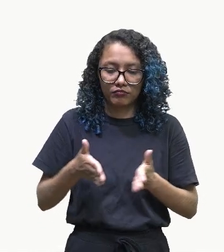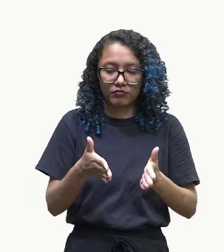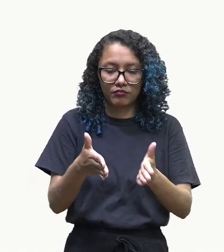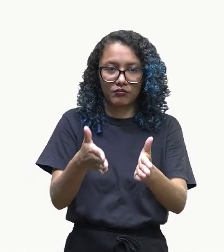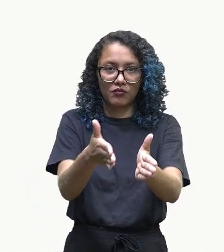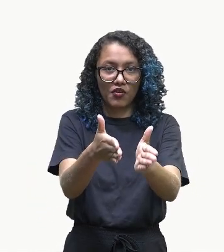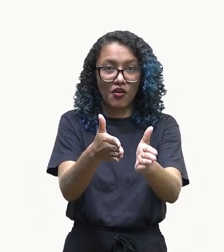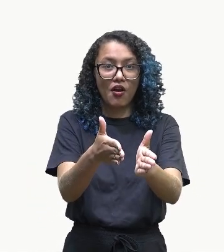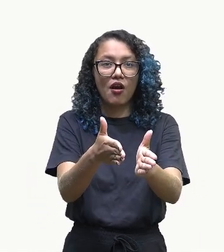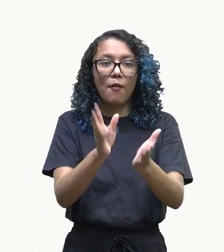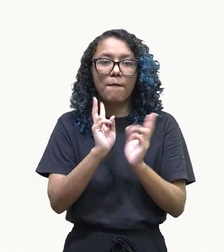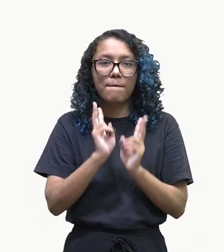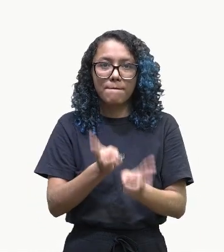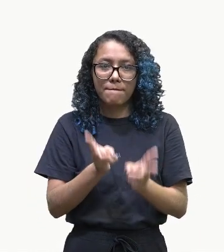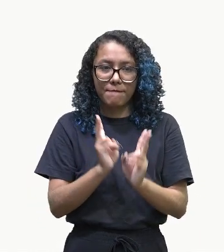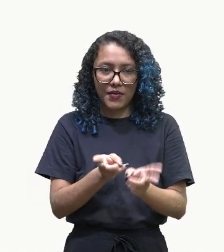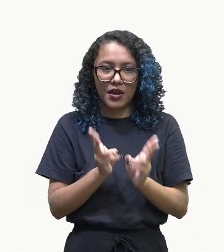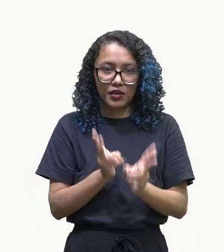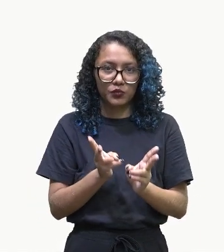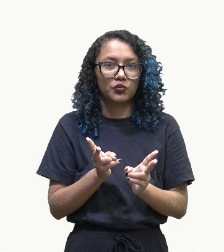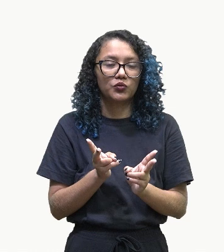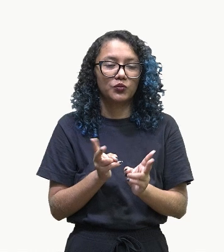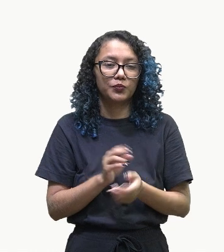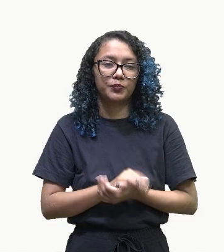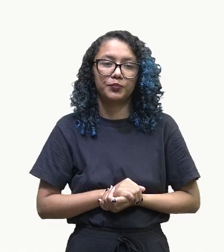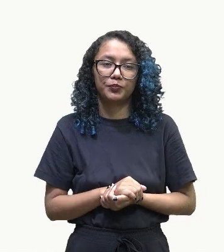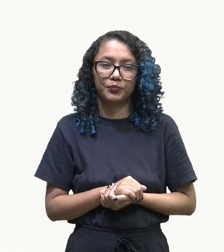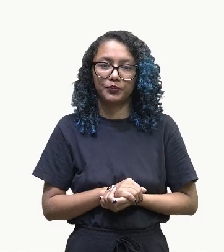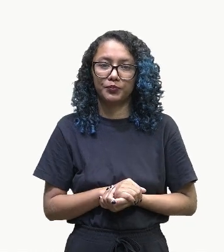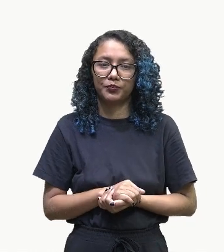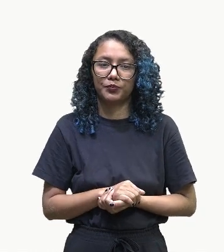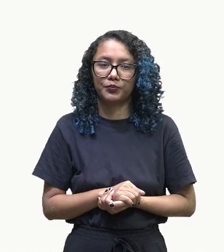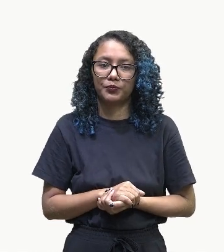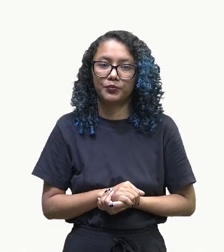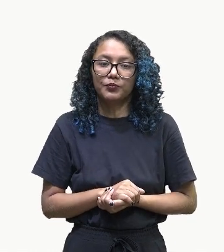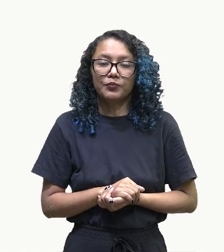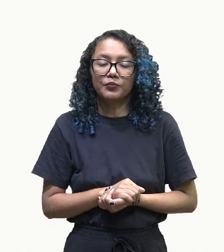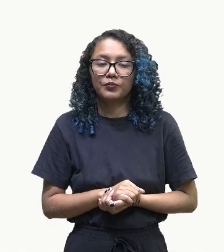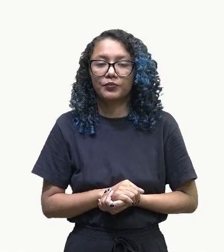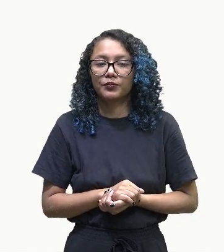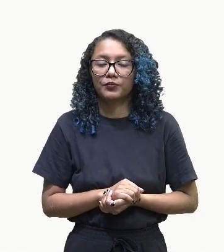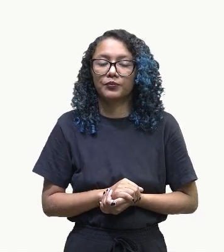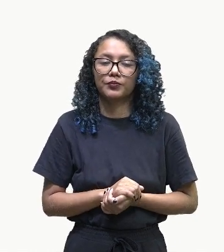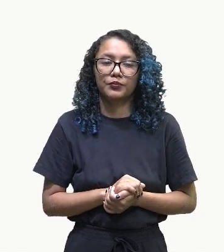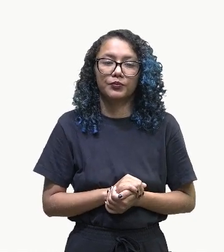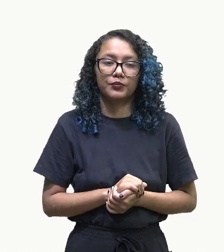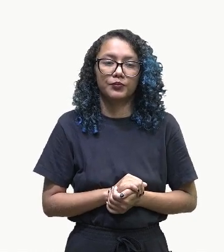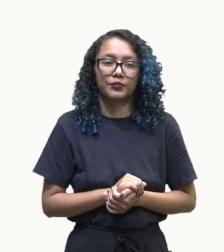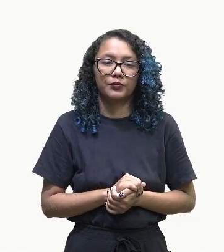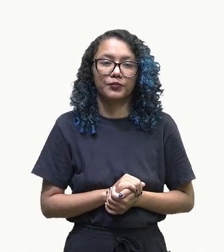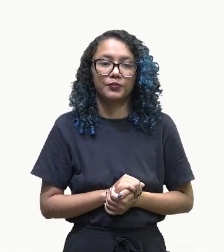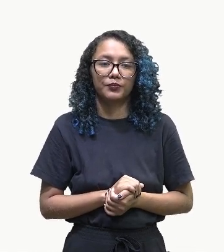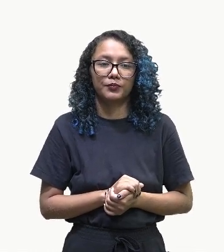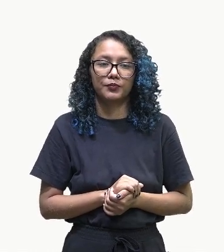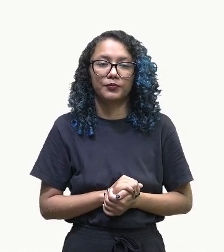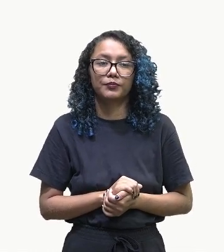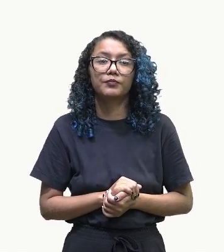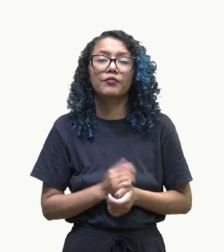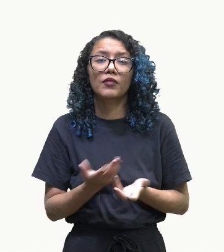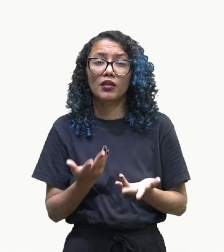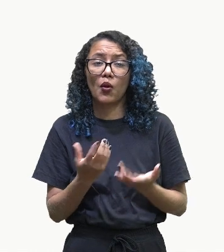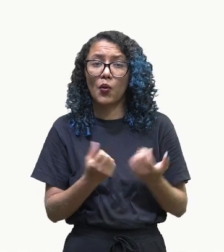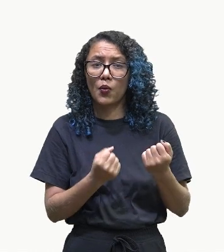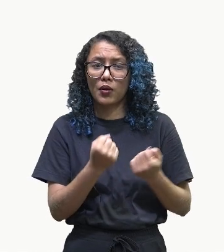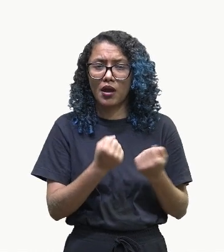fixo. Neste meio de transporte podem viajar várias pessoas à la vez. Então, no carro a gente